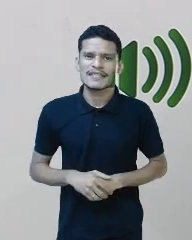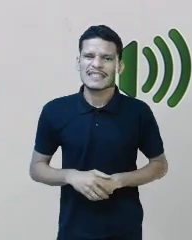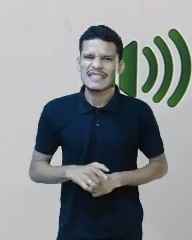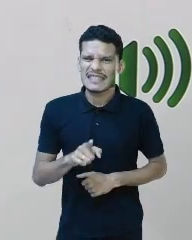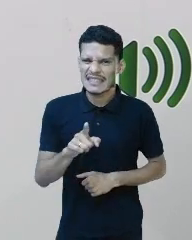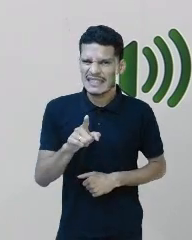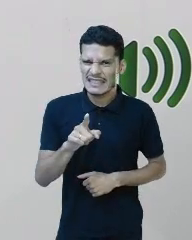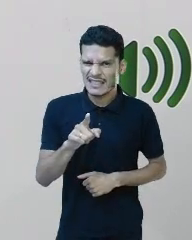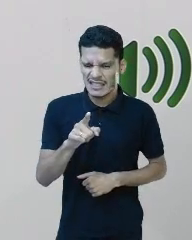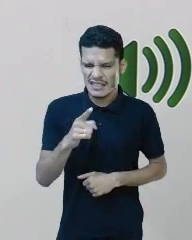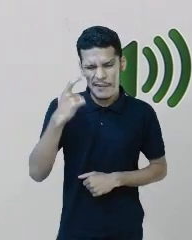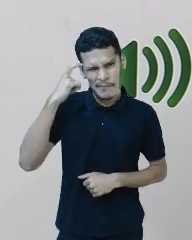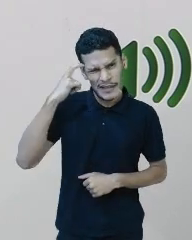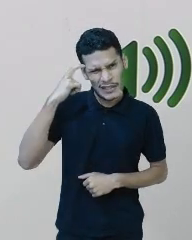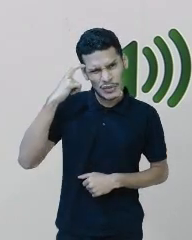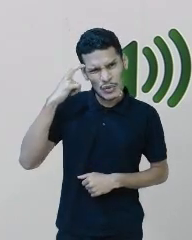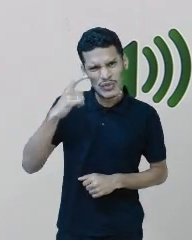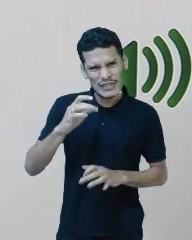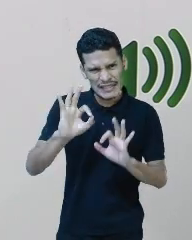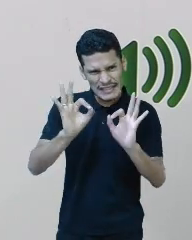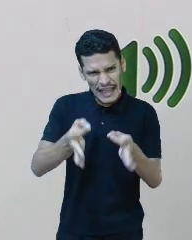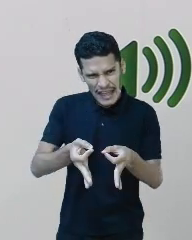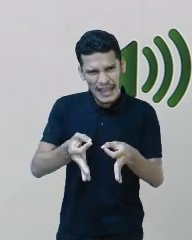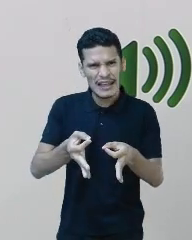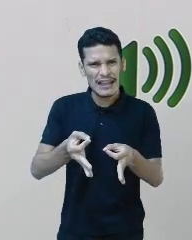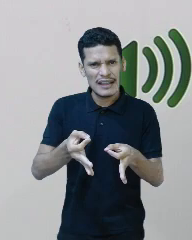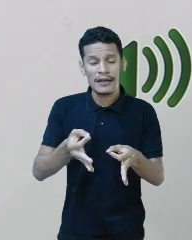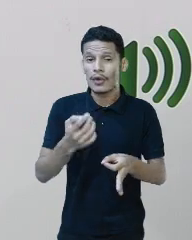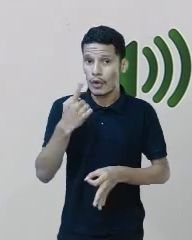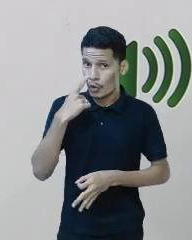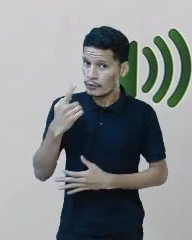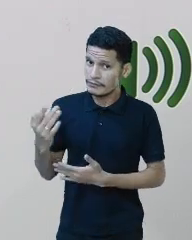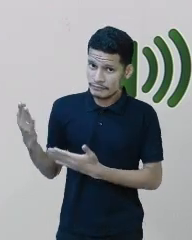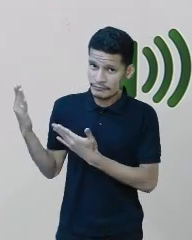Será que você pensou da maneira correta?